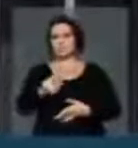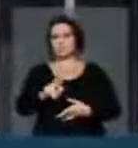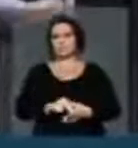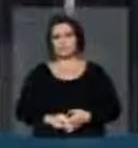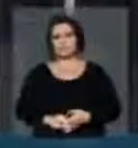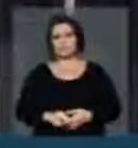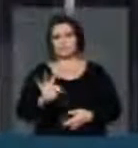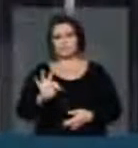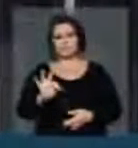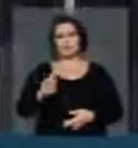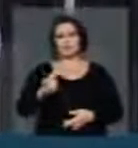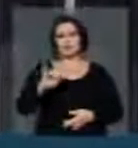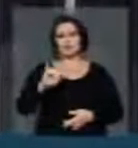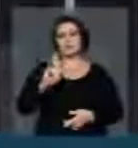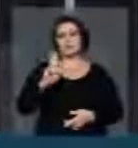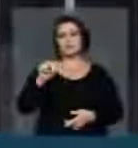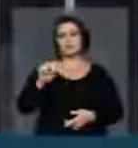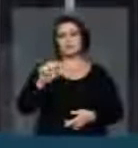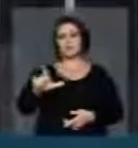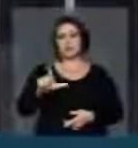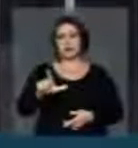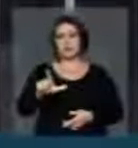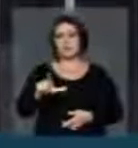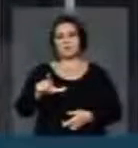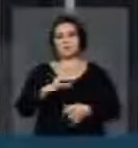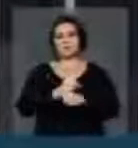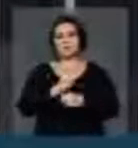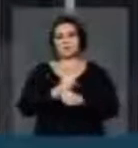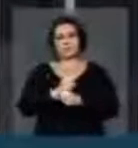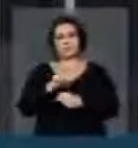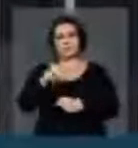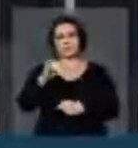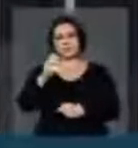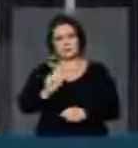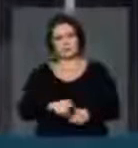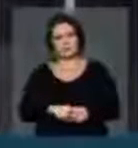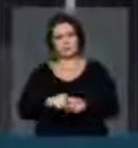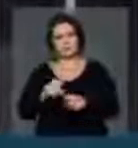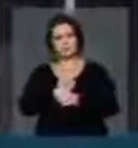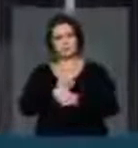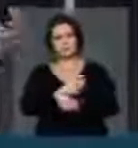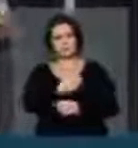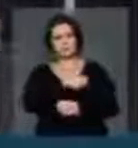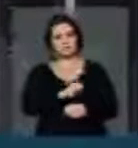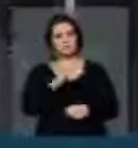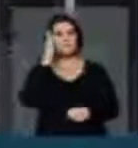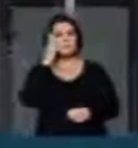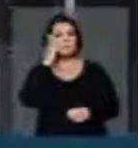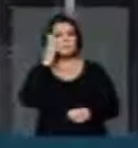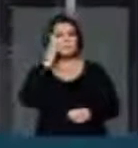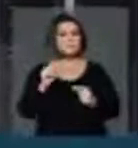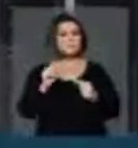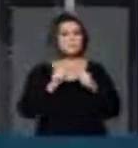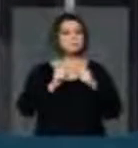o Tribunal de Contas da União, os órgãos de fiscalização federal, para ver qual o conluio entre